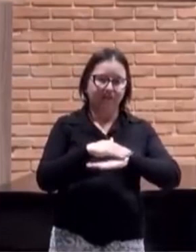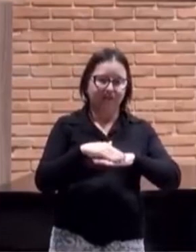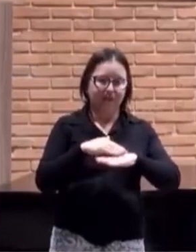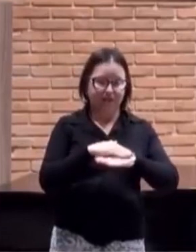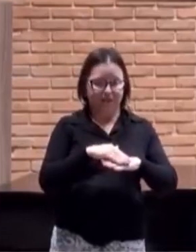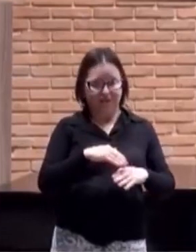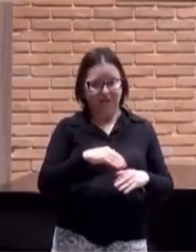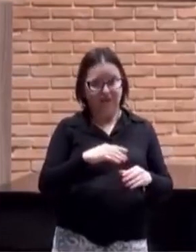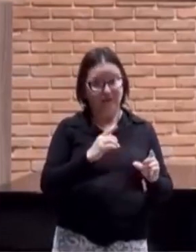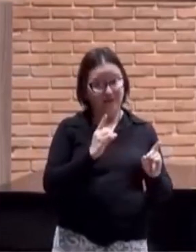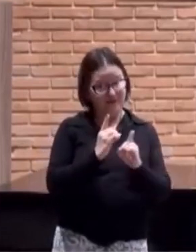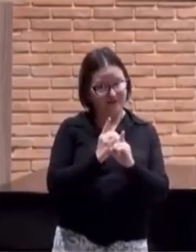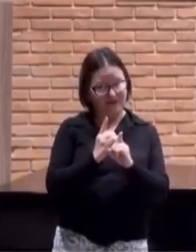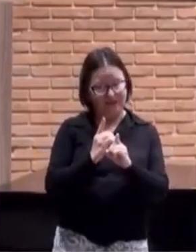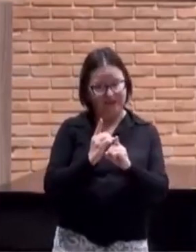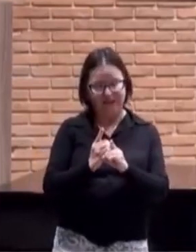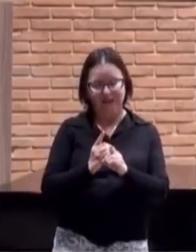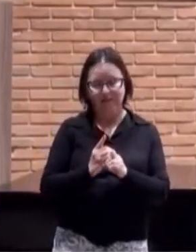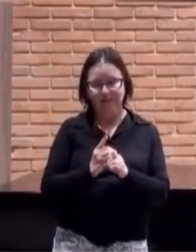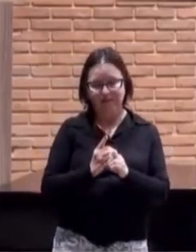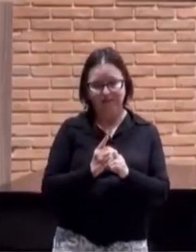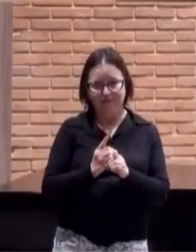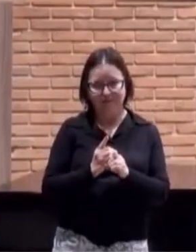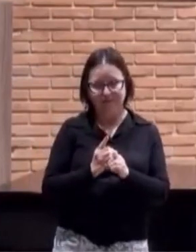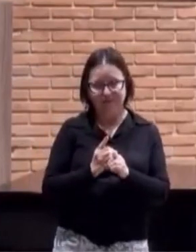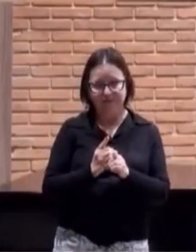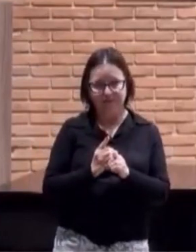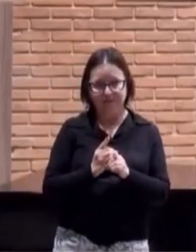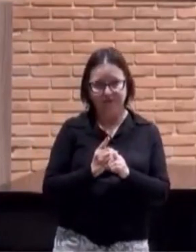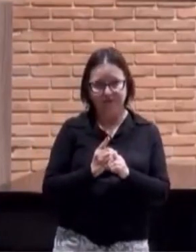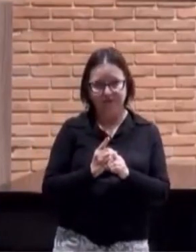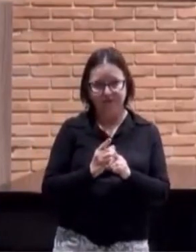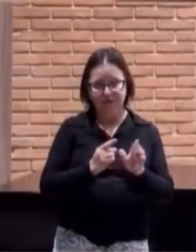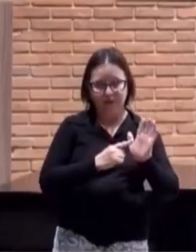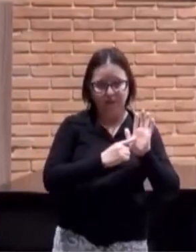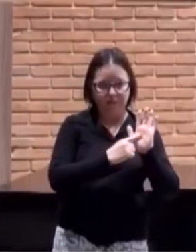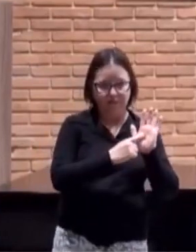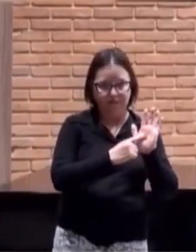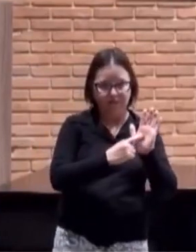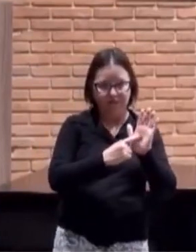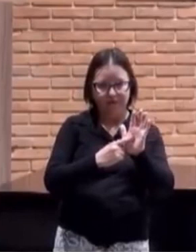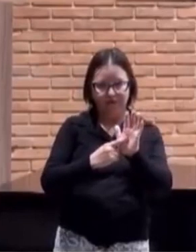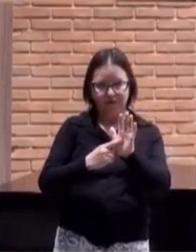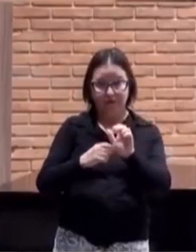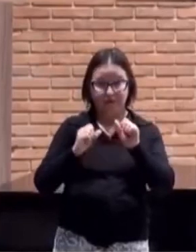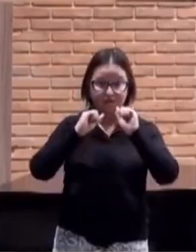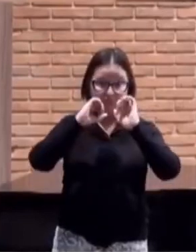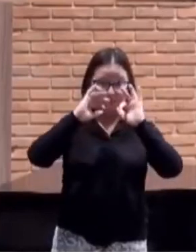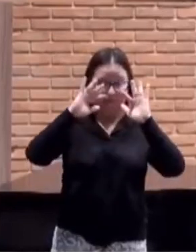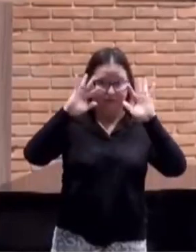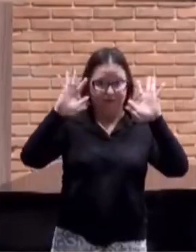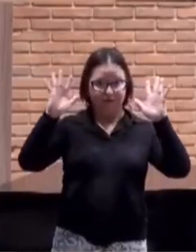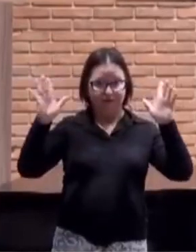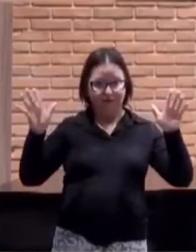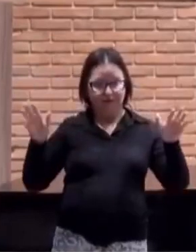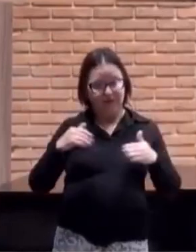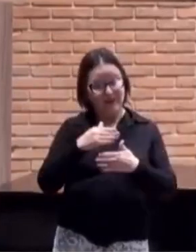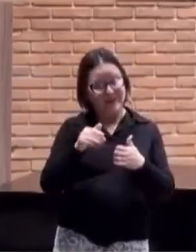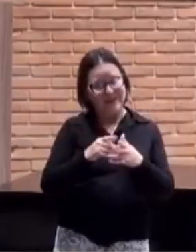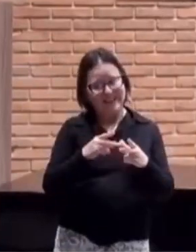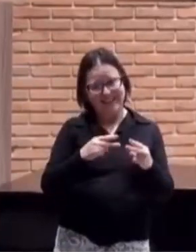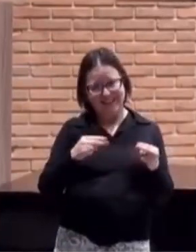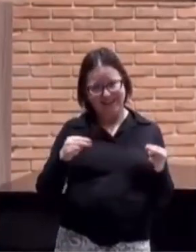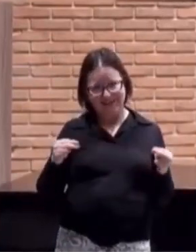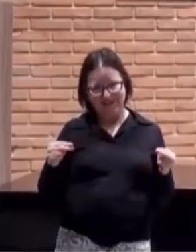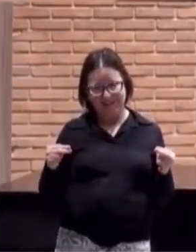está trazendo à tona o esclarecimento de todas as coisas